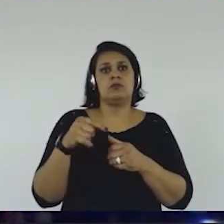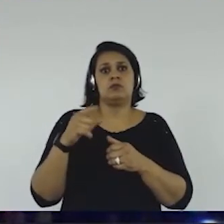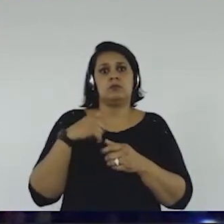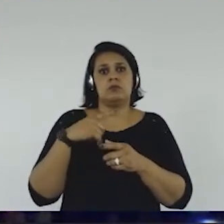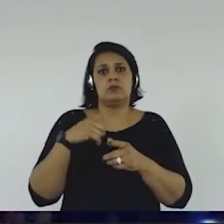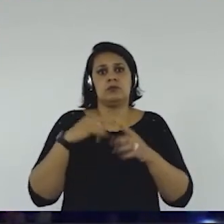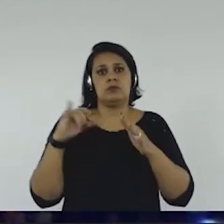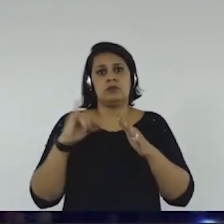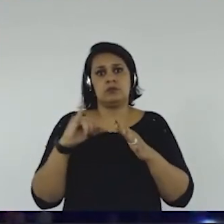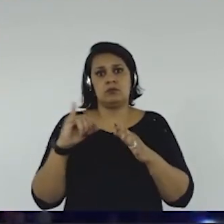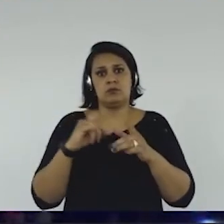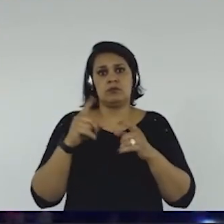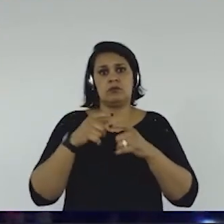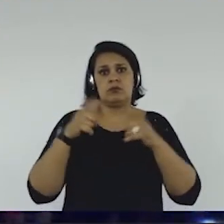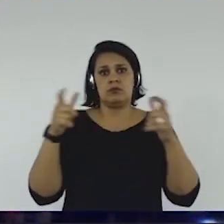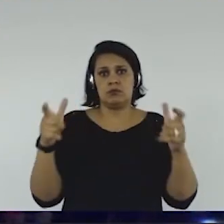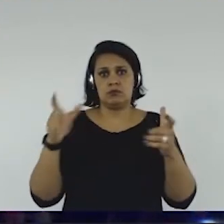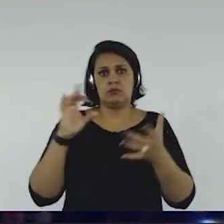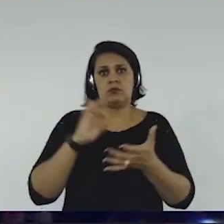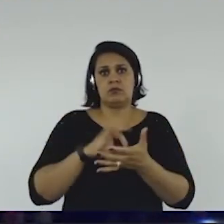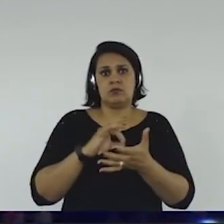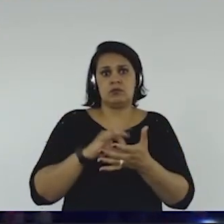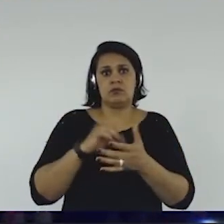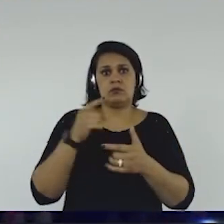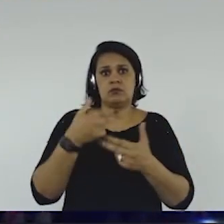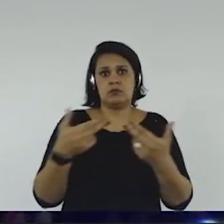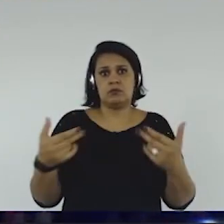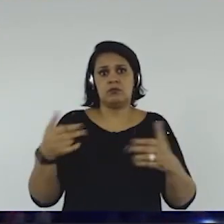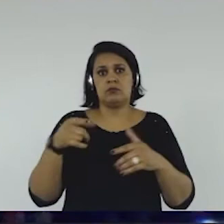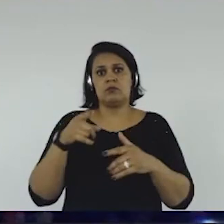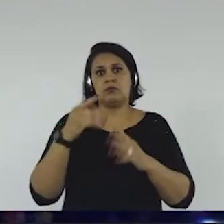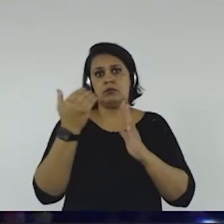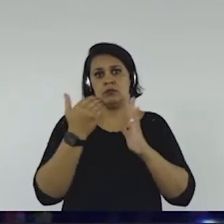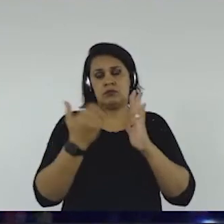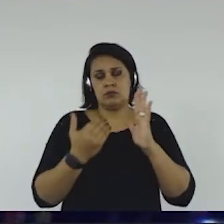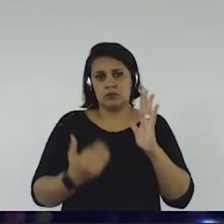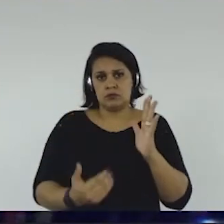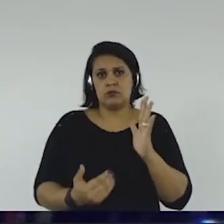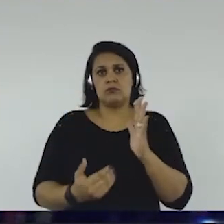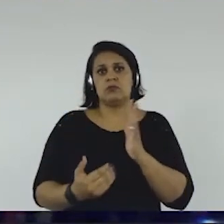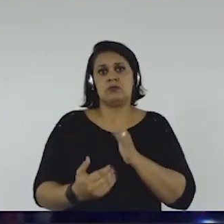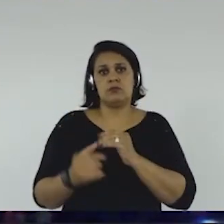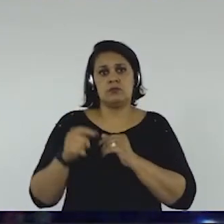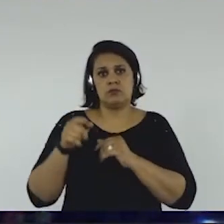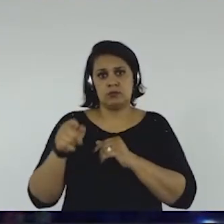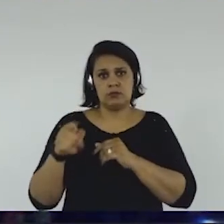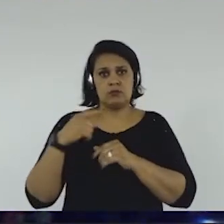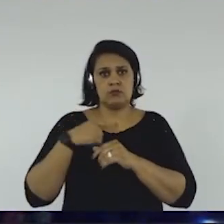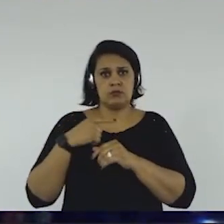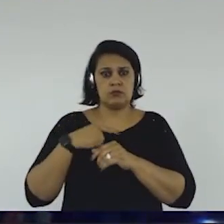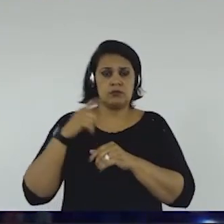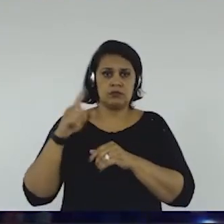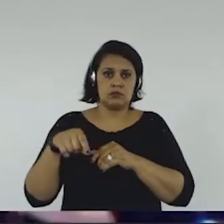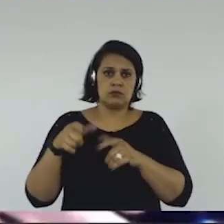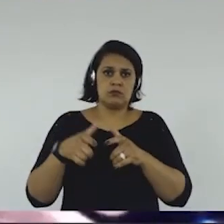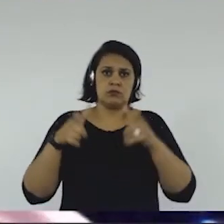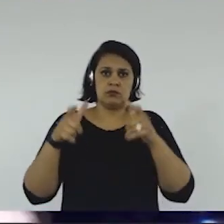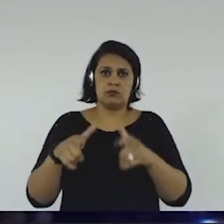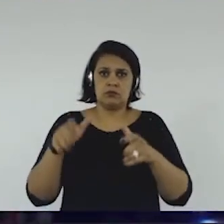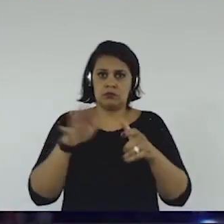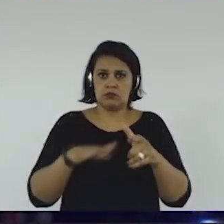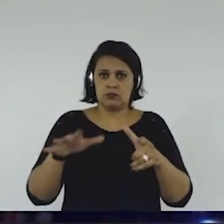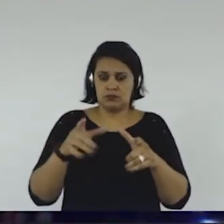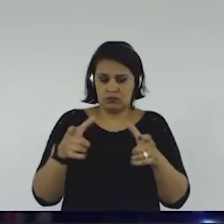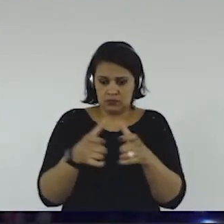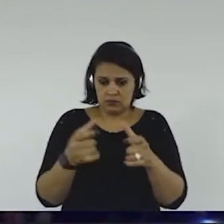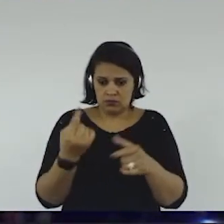Há um crescimento muito grande desses procedimentos, e esses procedimentos não vão crescer em apenas uma localidade, eles vão crescer por todo o Brasil.